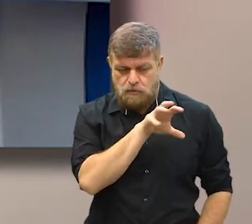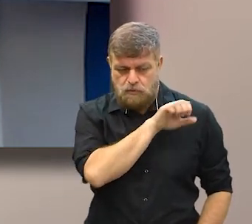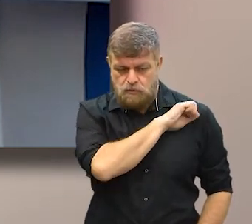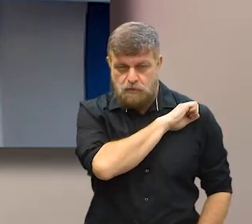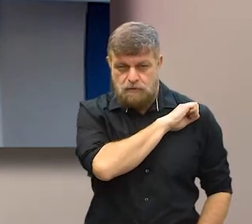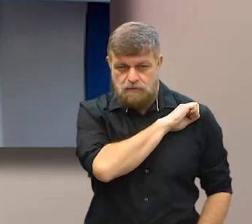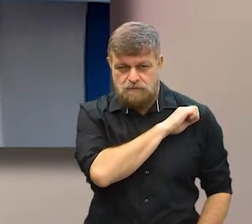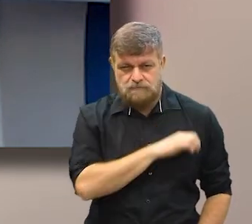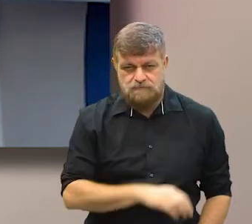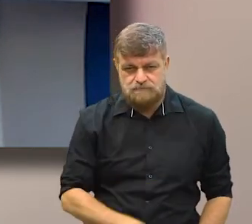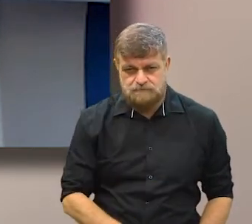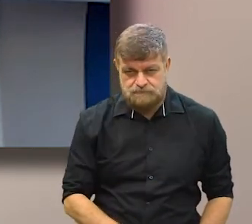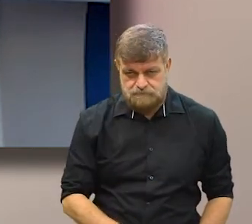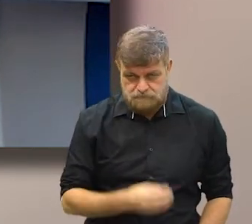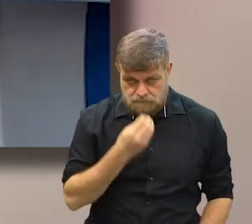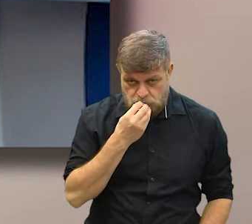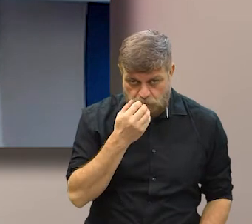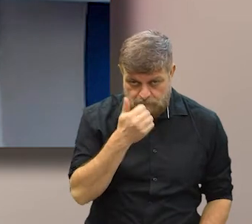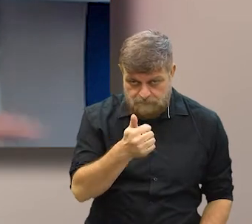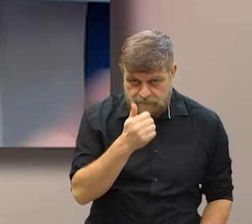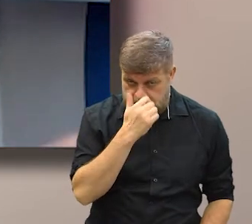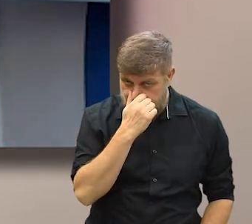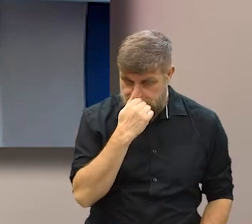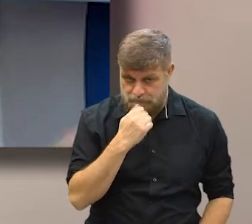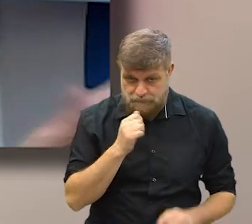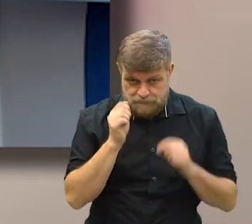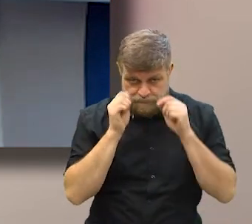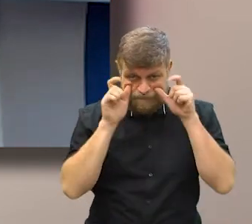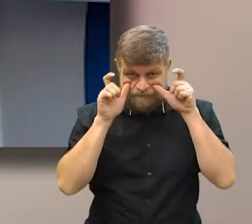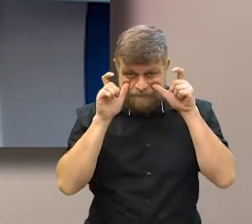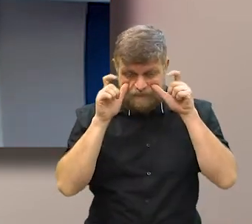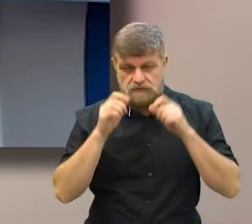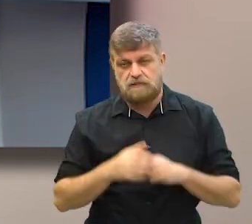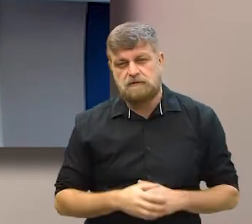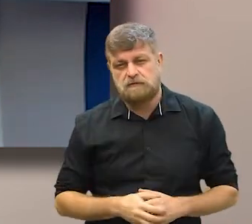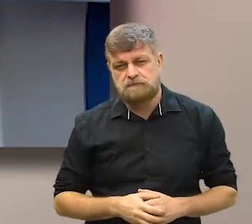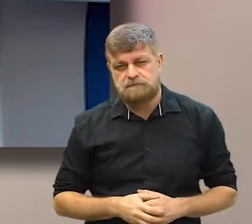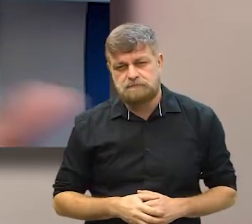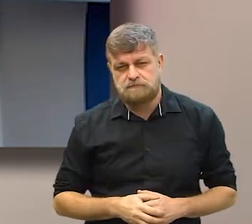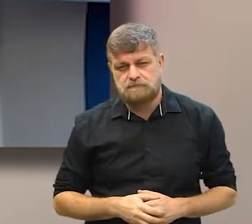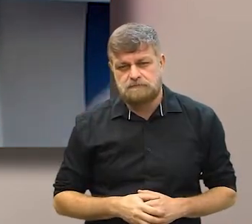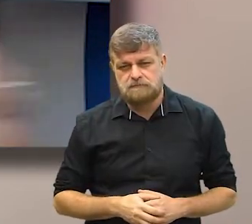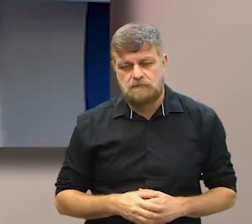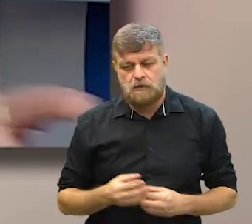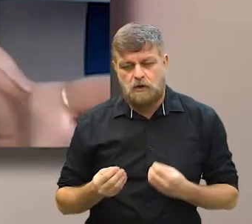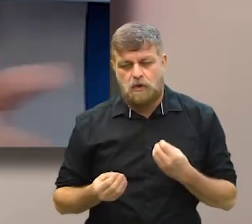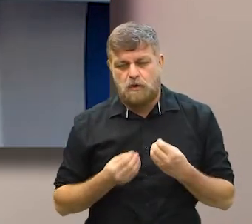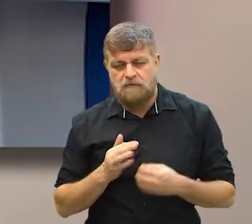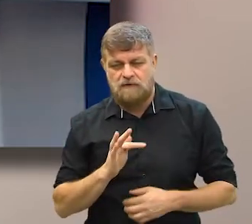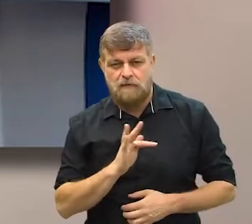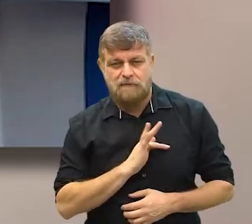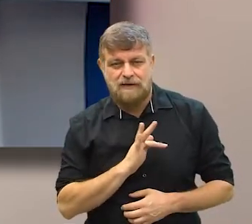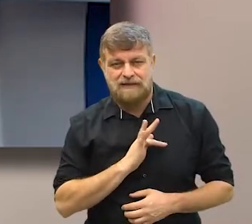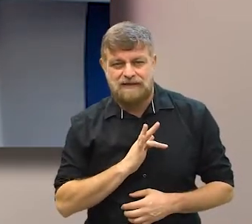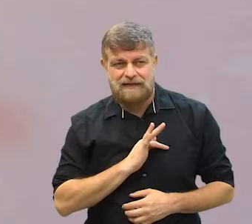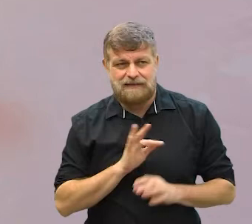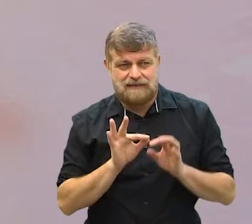Muito bem. Pode abrir os olhos. E como foi essa pequena